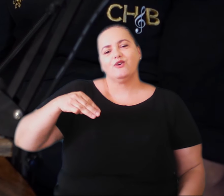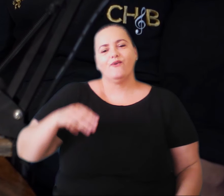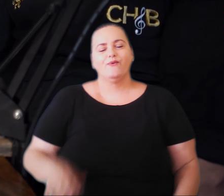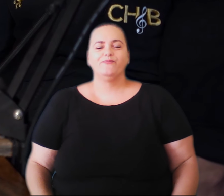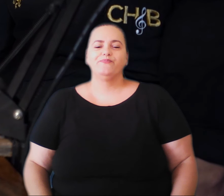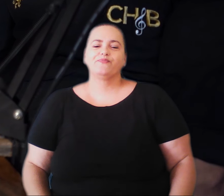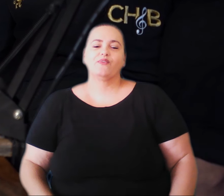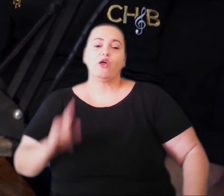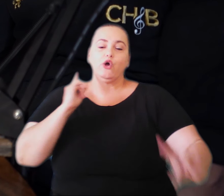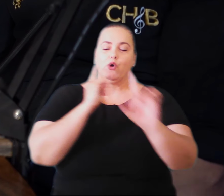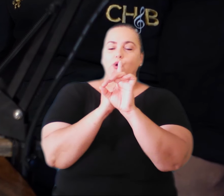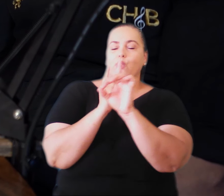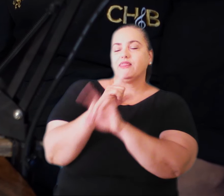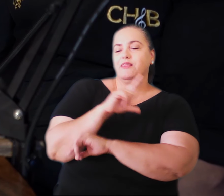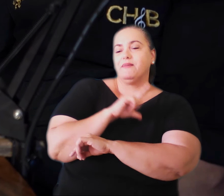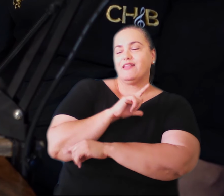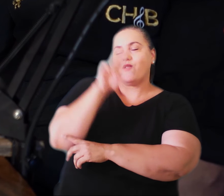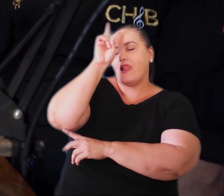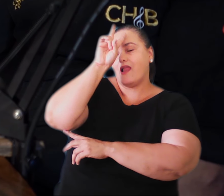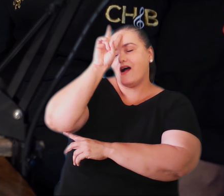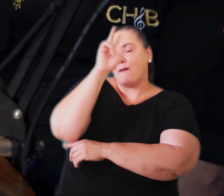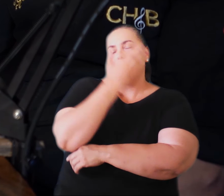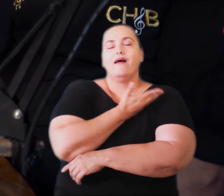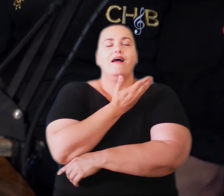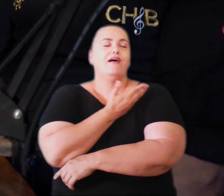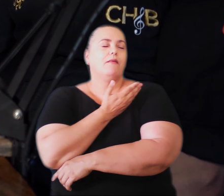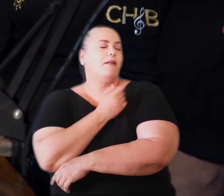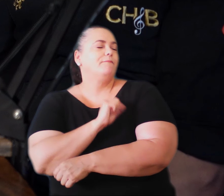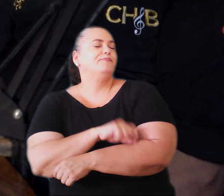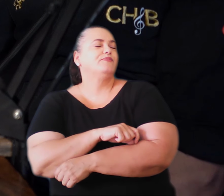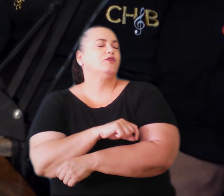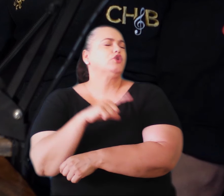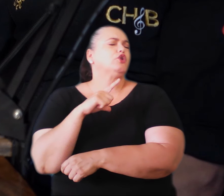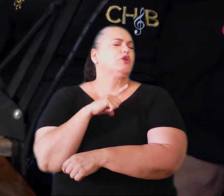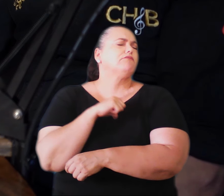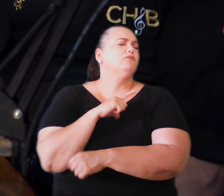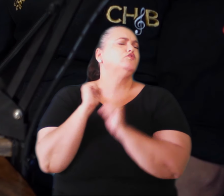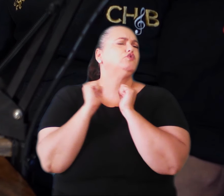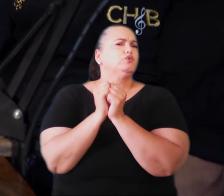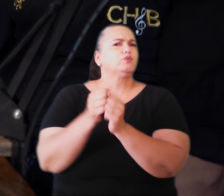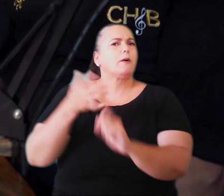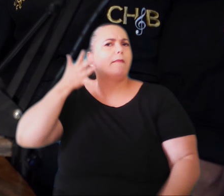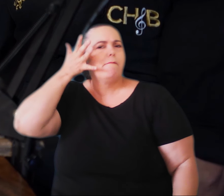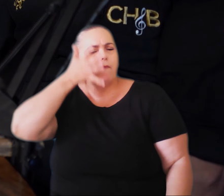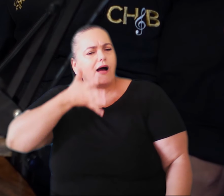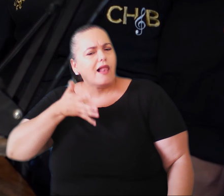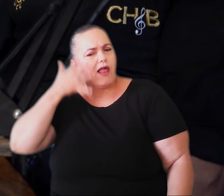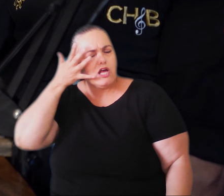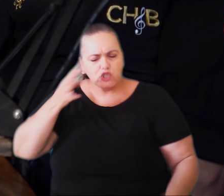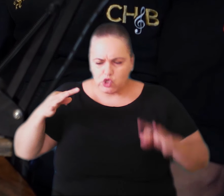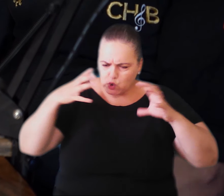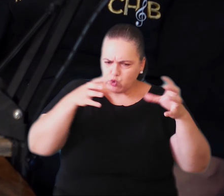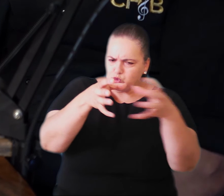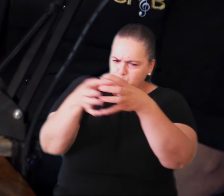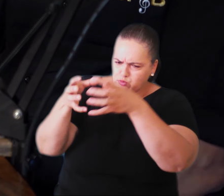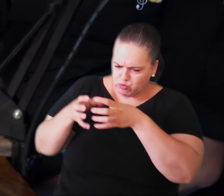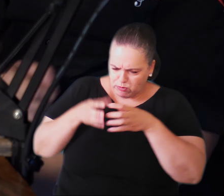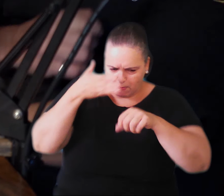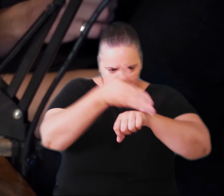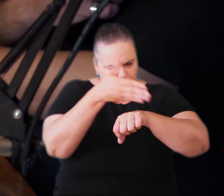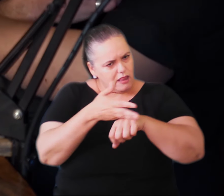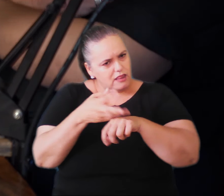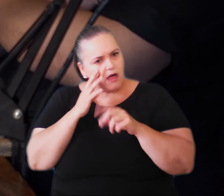Naquele encontro, doutor, também tem uma lembrança, amigo, que você vai lembrar. Nós estávamos fazendo uma palestra lá e estavam todos os grupos, mirins, tudo lá.